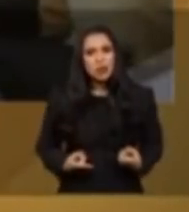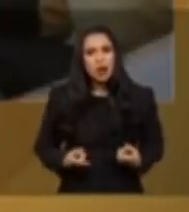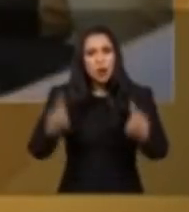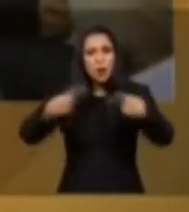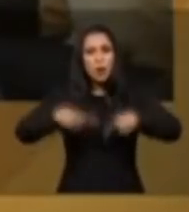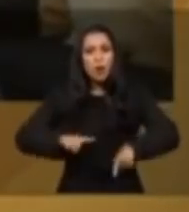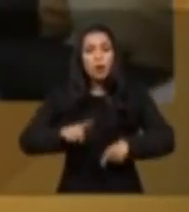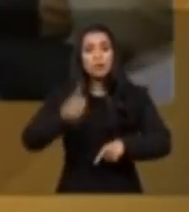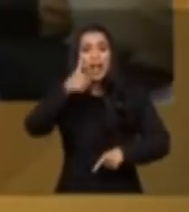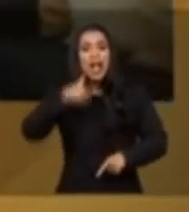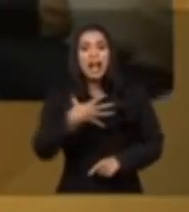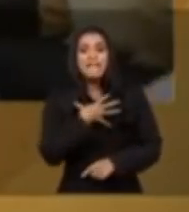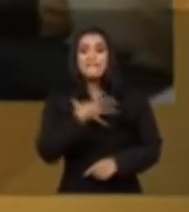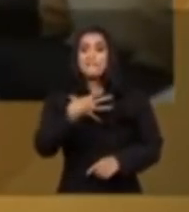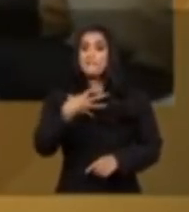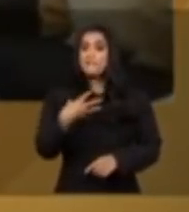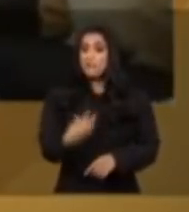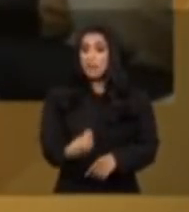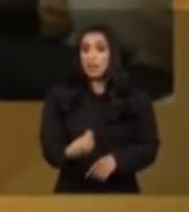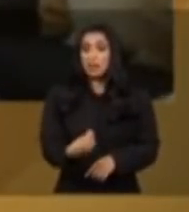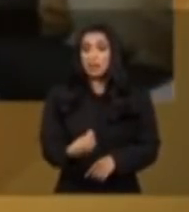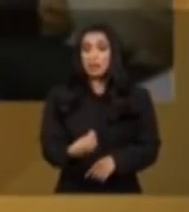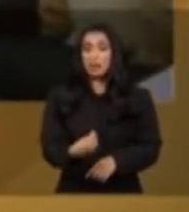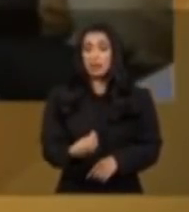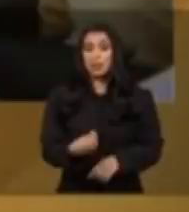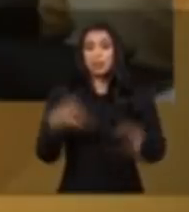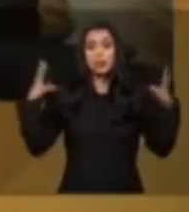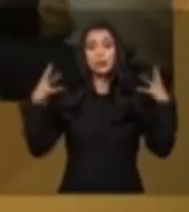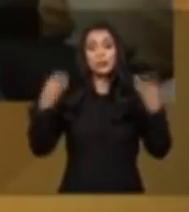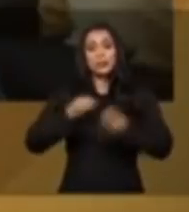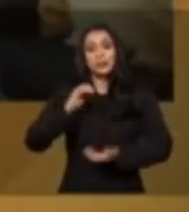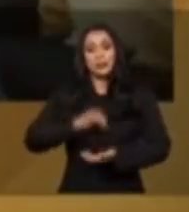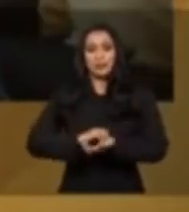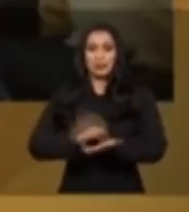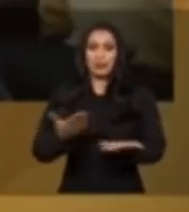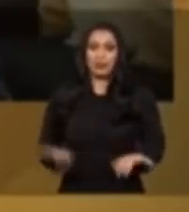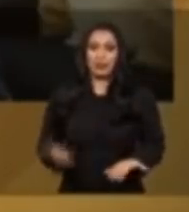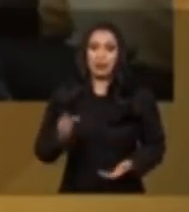contra a filha de ministros do Supremo Tribunal Federal.